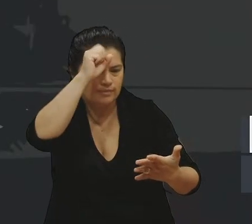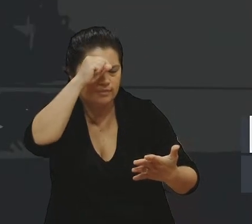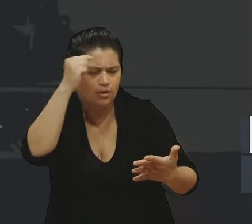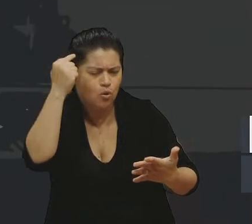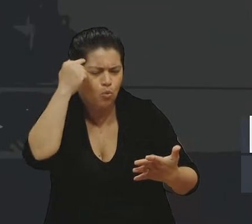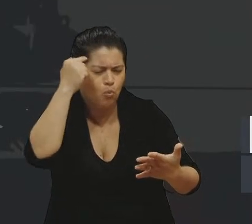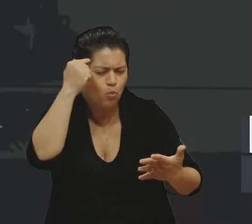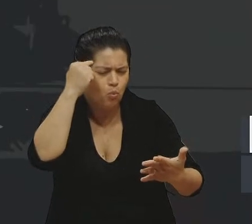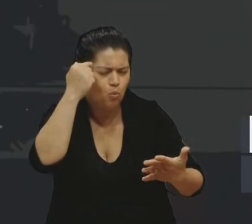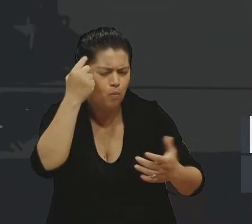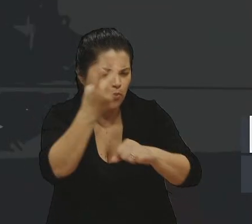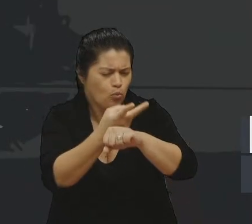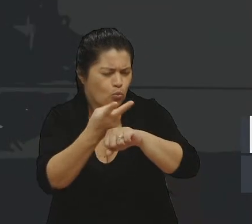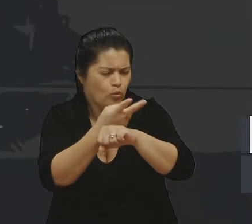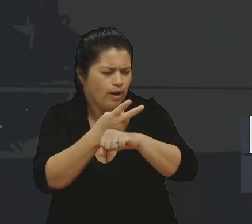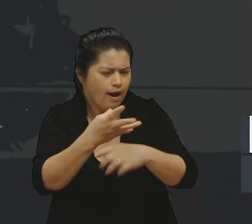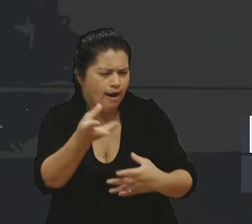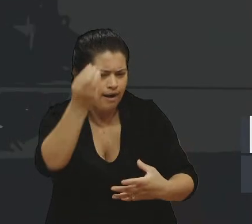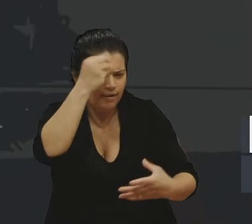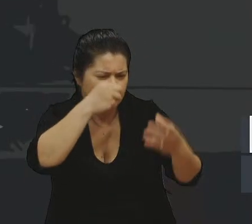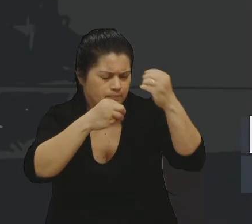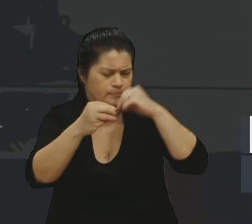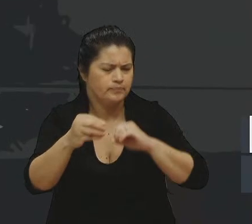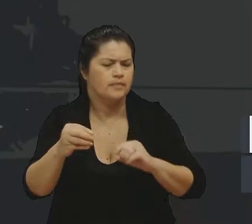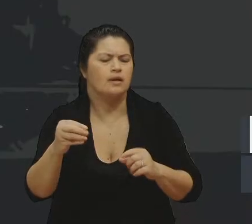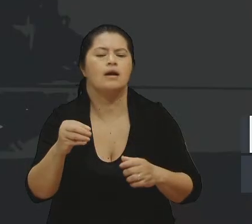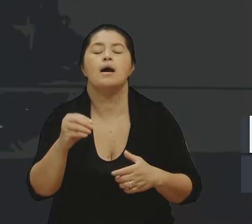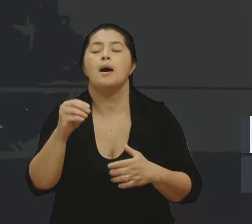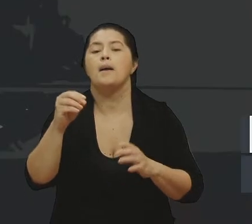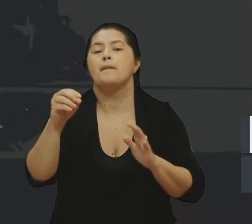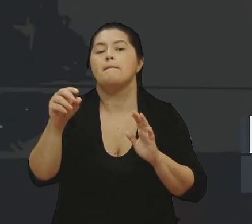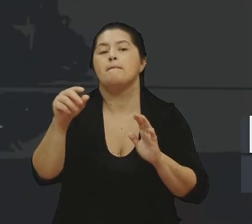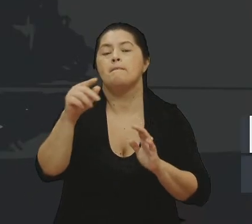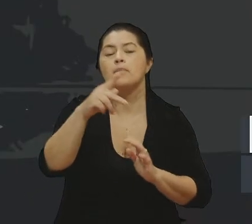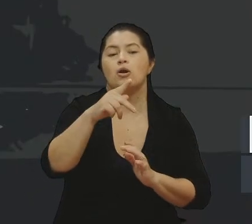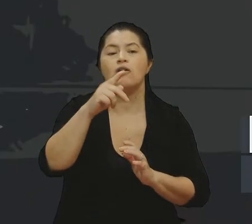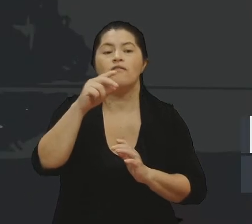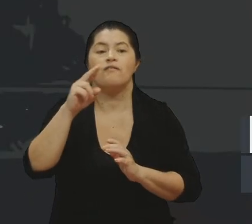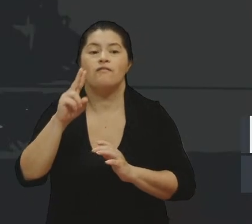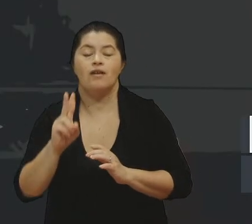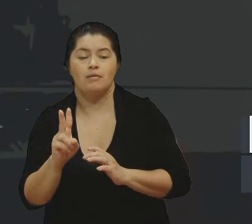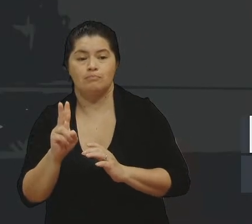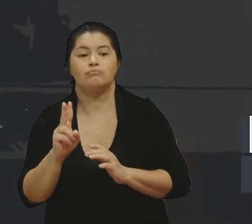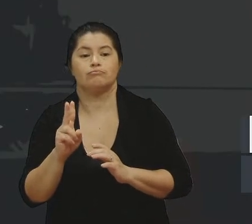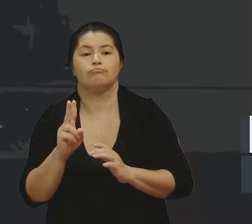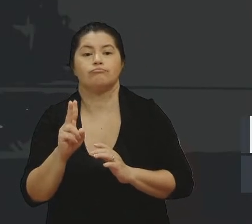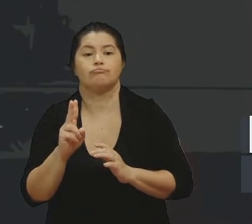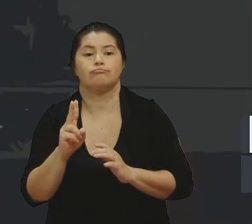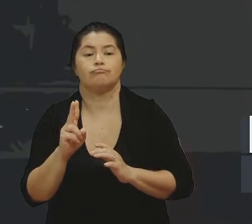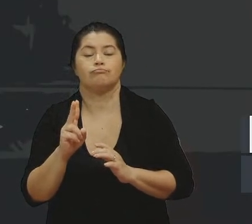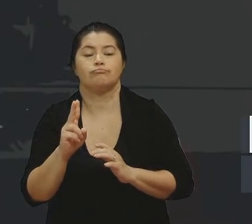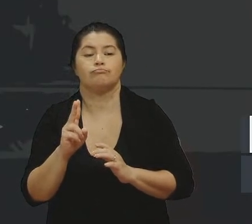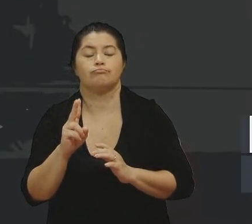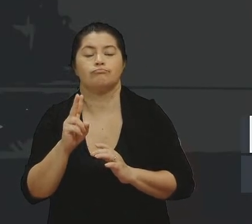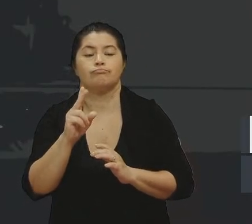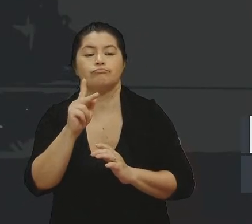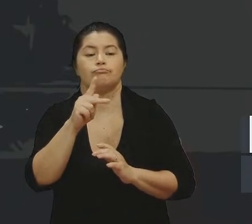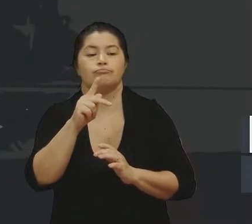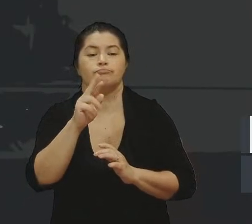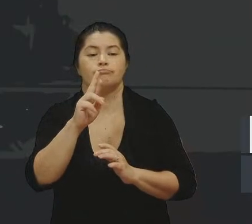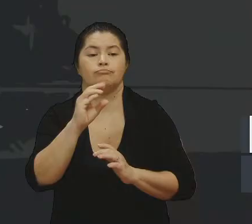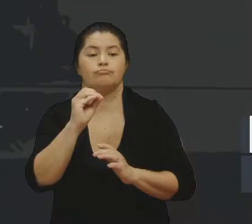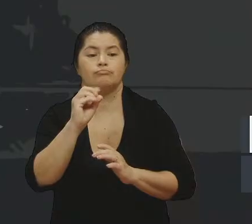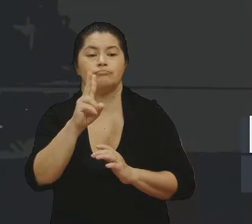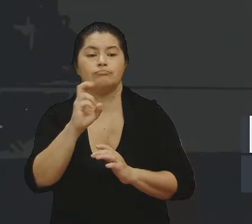buscar conhecimento. Em Provérbios, os primeiros capítulos de Provérbios, todos eles vão falar sobre isso. Então, para